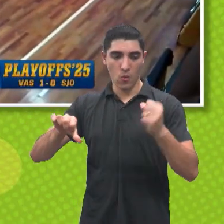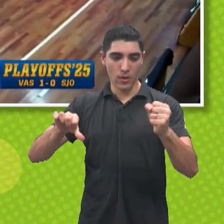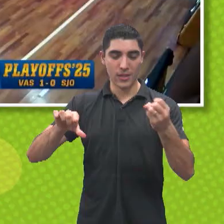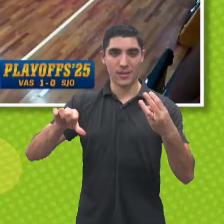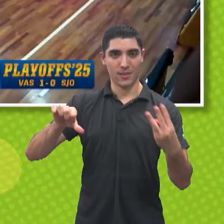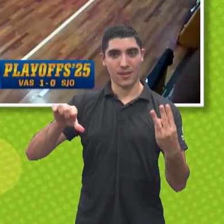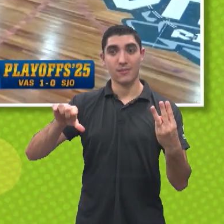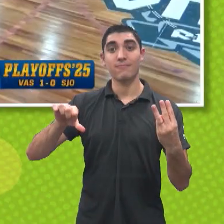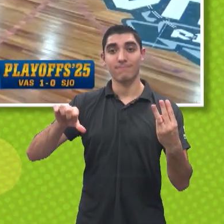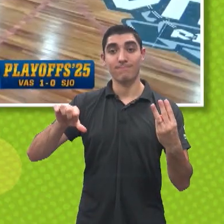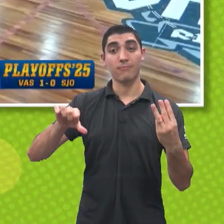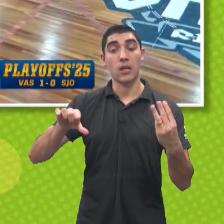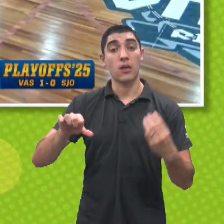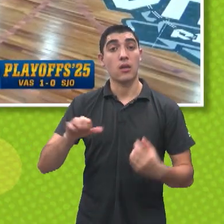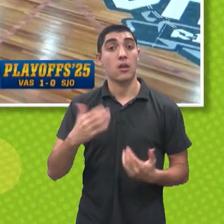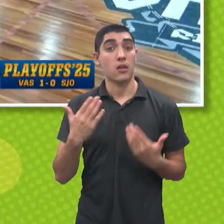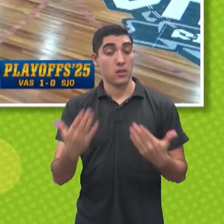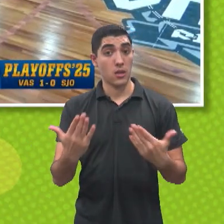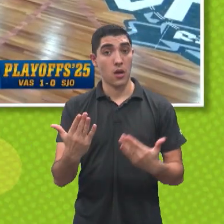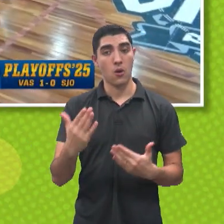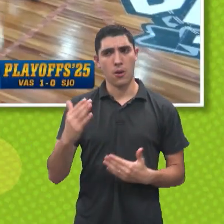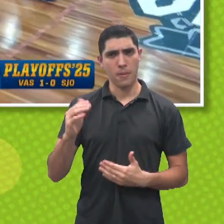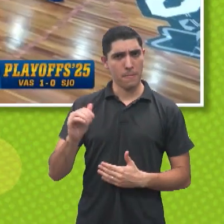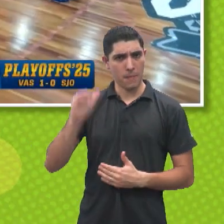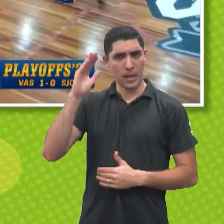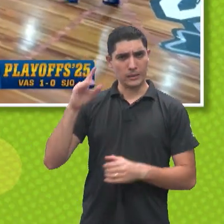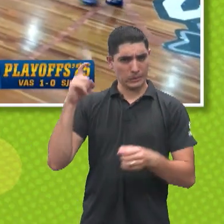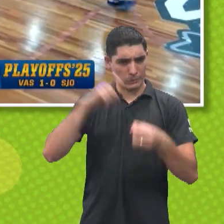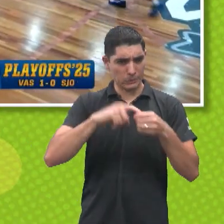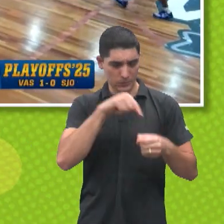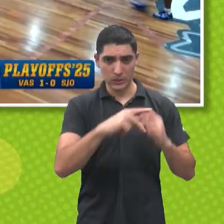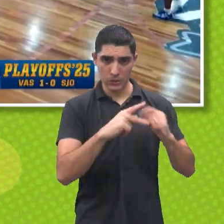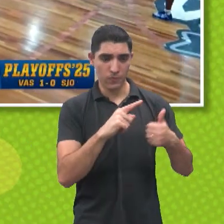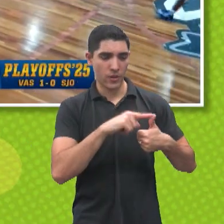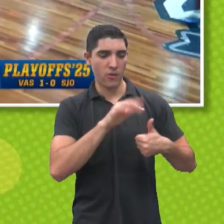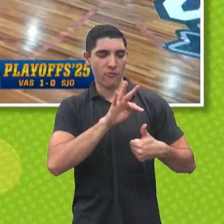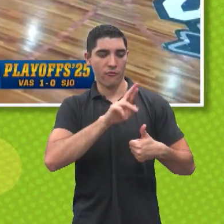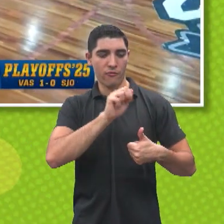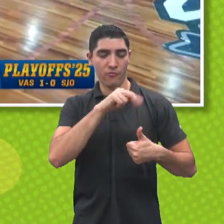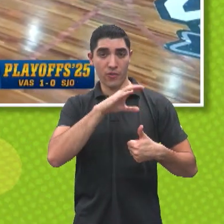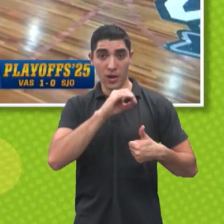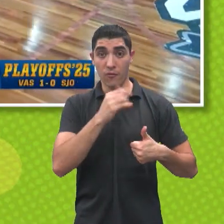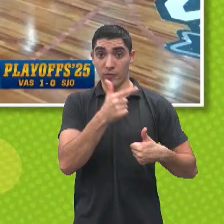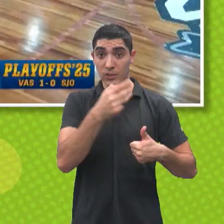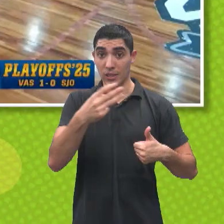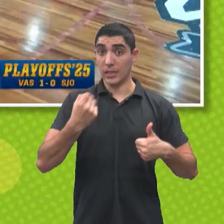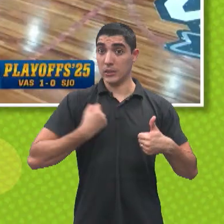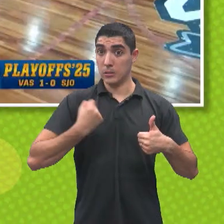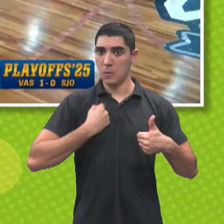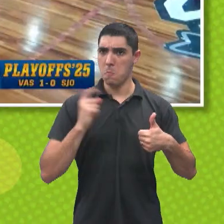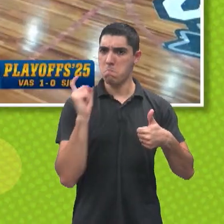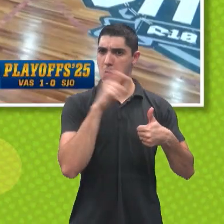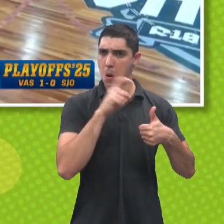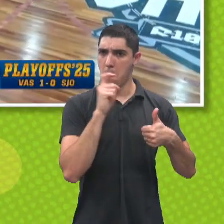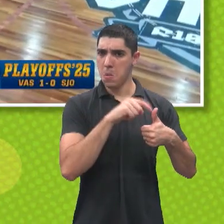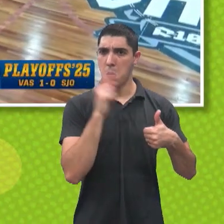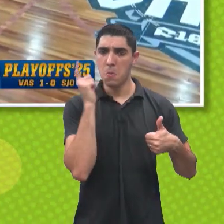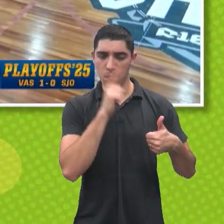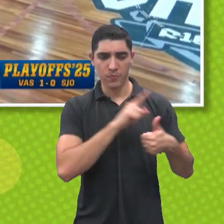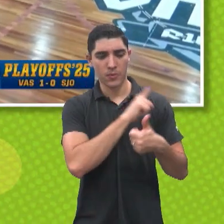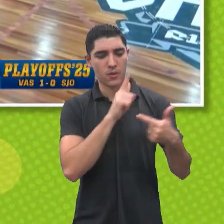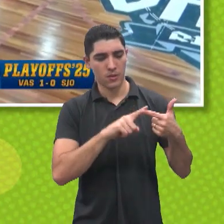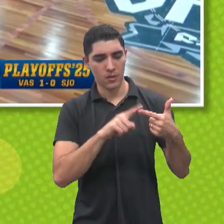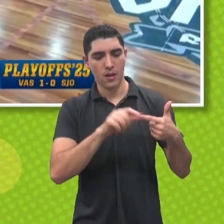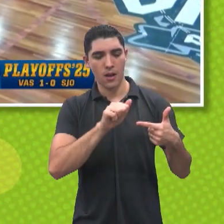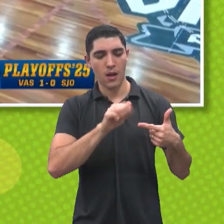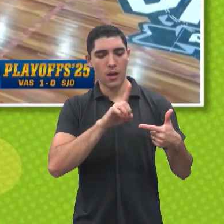89-83. Principais pontuadores de ambas as equipes, Franco Vieta, 23 pontos, 5 rebotes e 2 assistências, foi o melhor do São José, seguido pelo